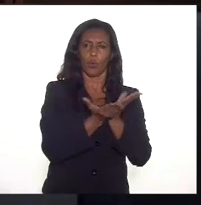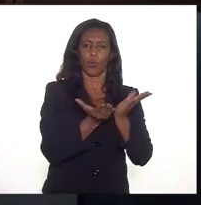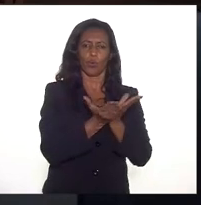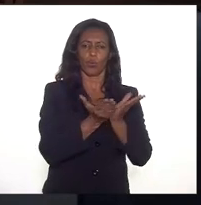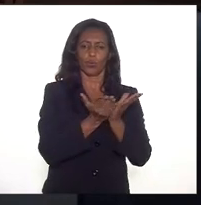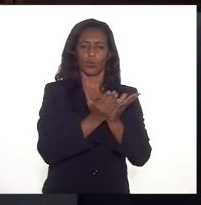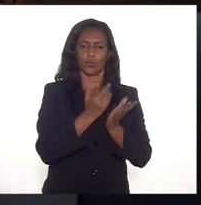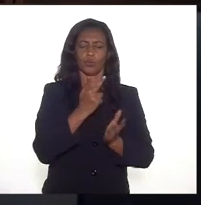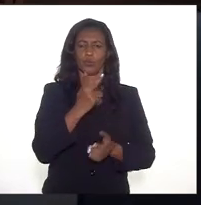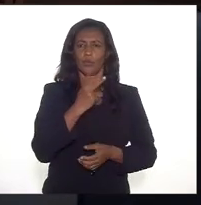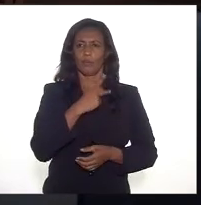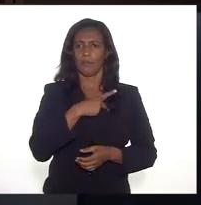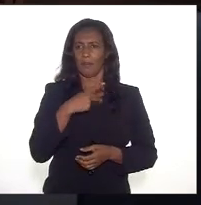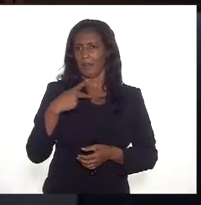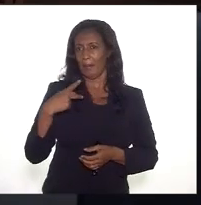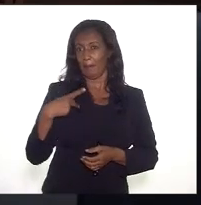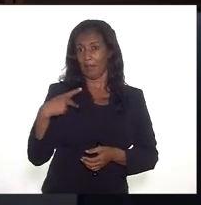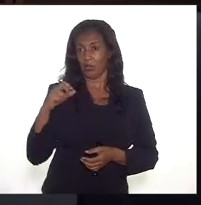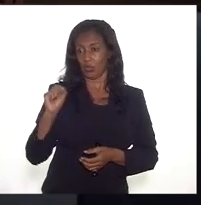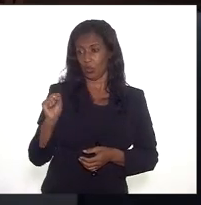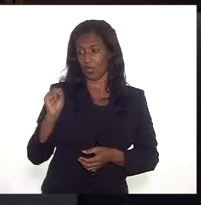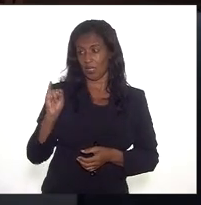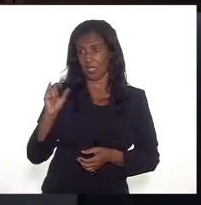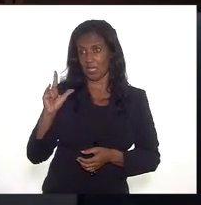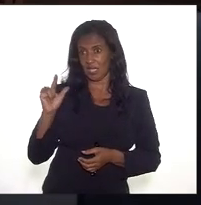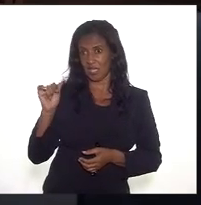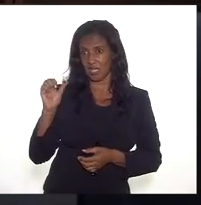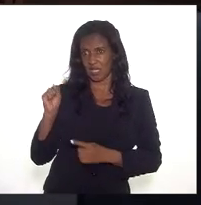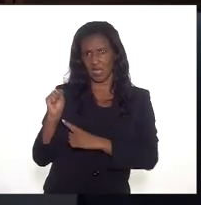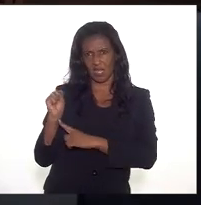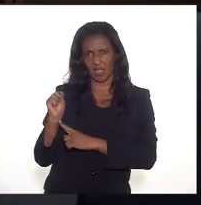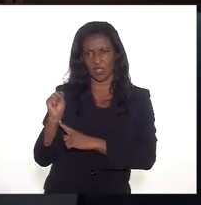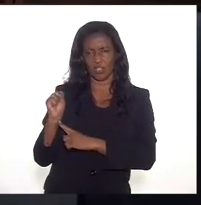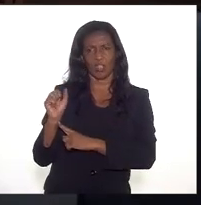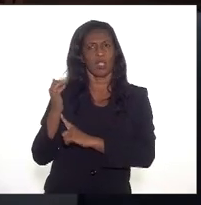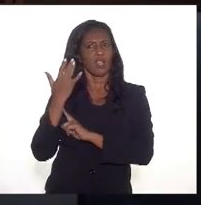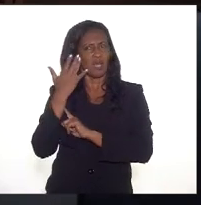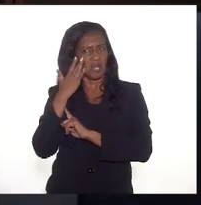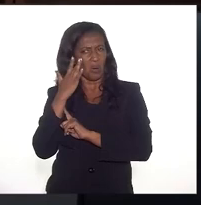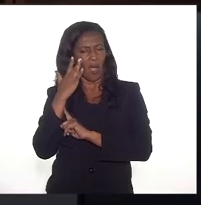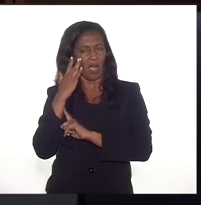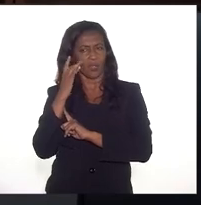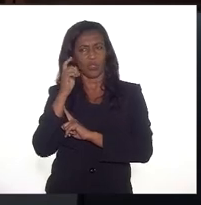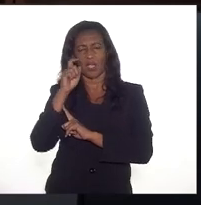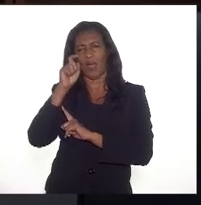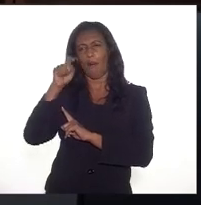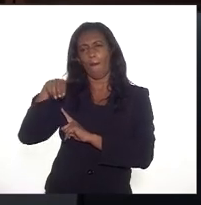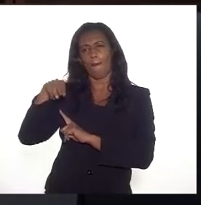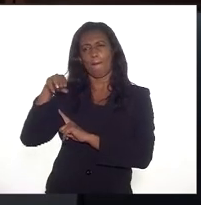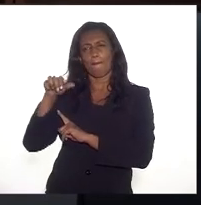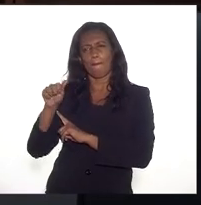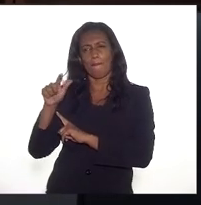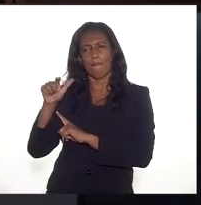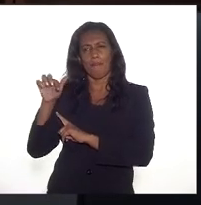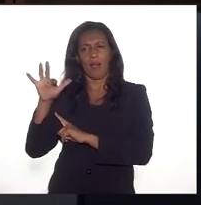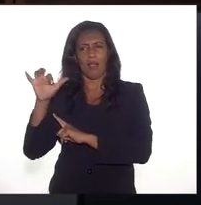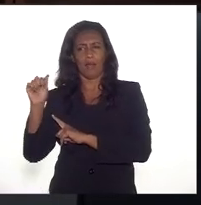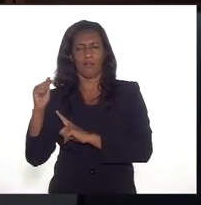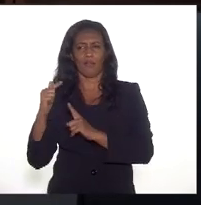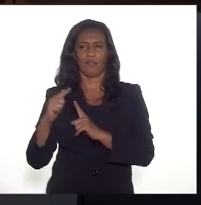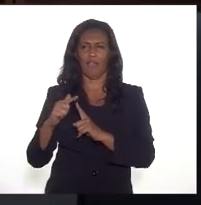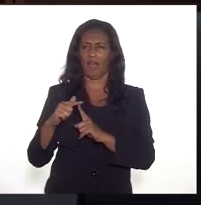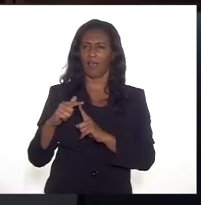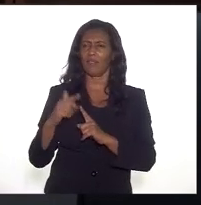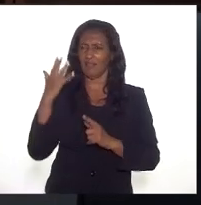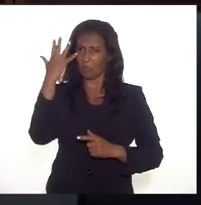Está aqui pastor Silas, eu acho que é o pastor Silas Malafaia. Né? Tem o xamanismo, o islamismo, está